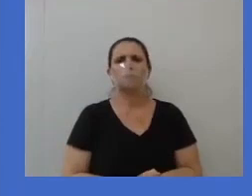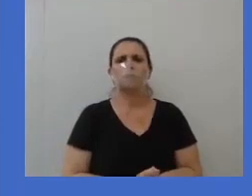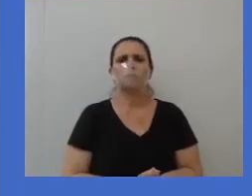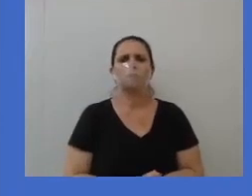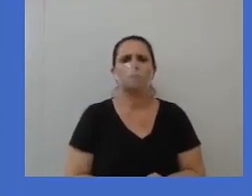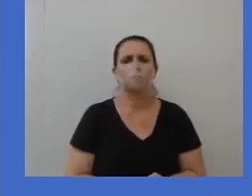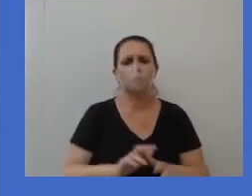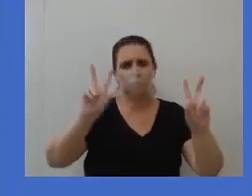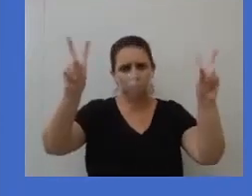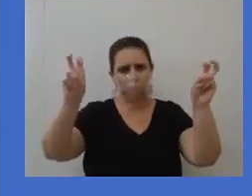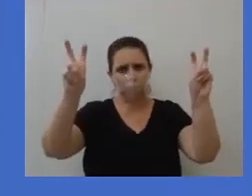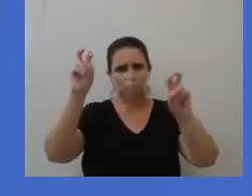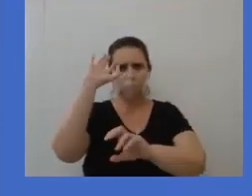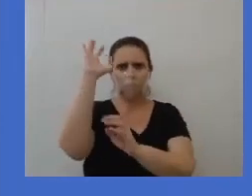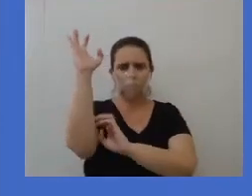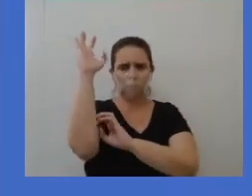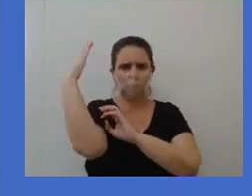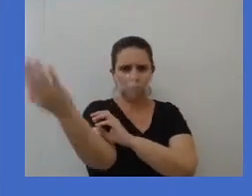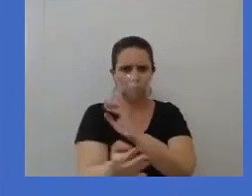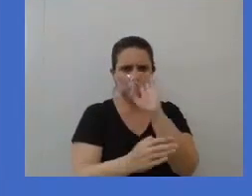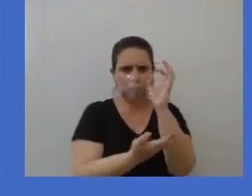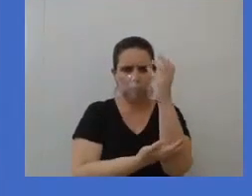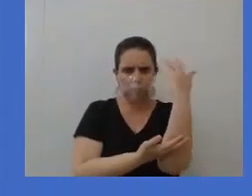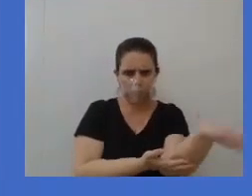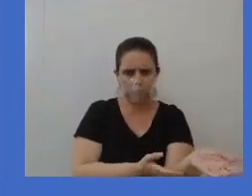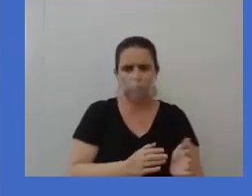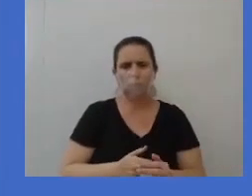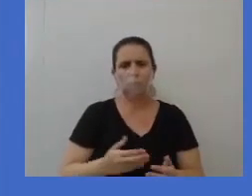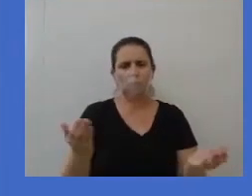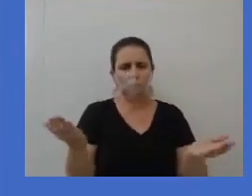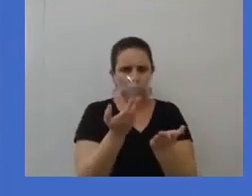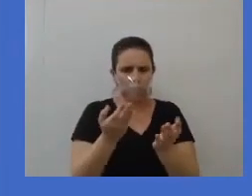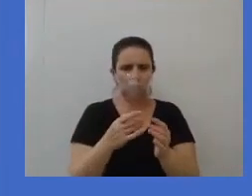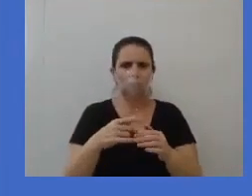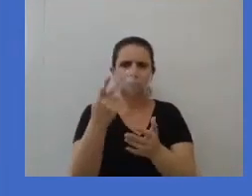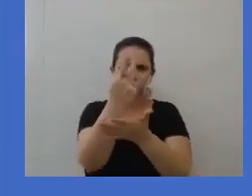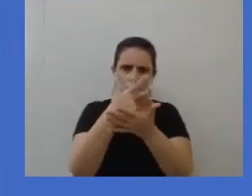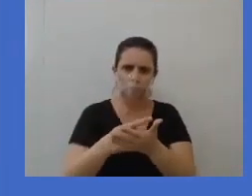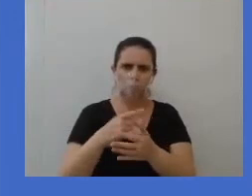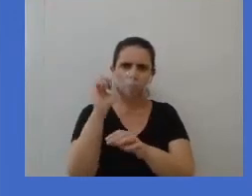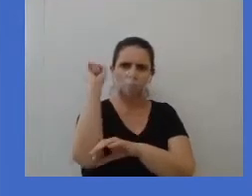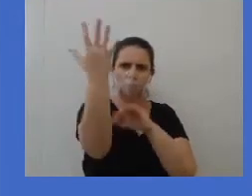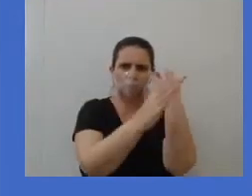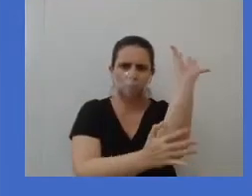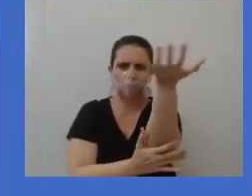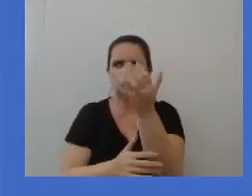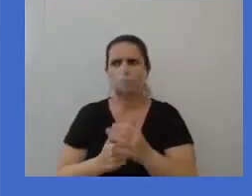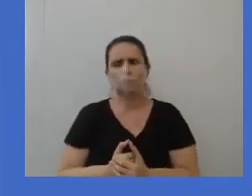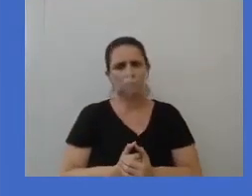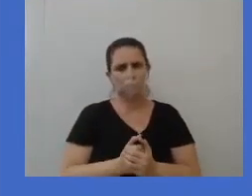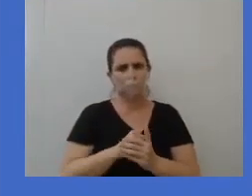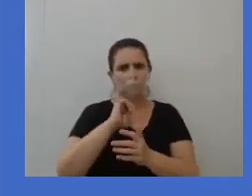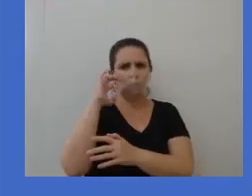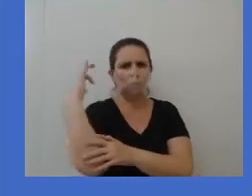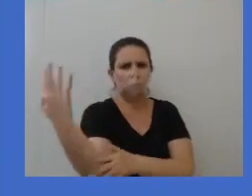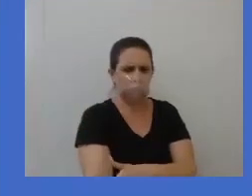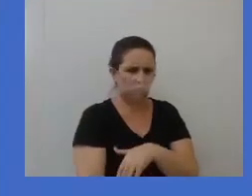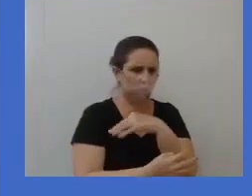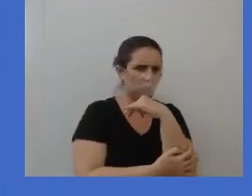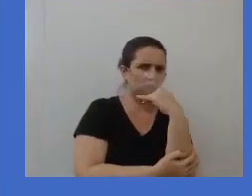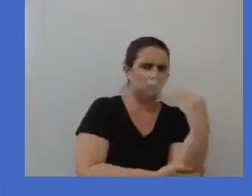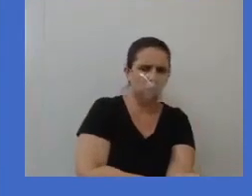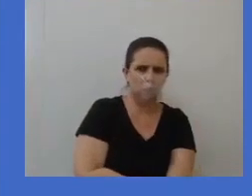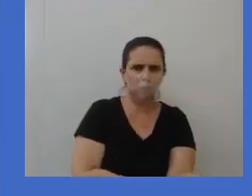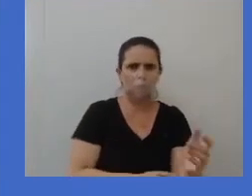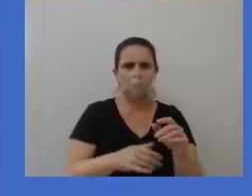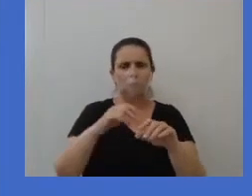o nosso tema é desmatamento, né? Nessa charge aí, nós vimos uma floresta completamente desmatada, tem